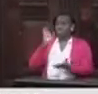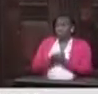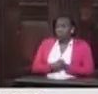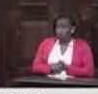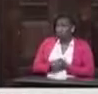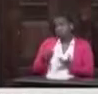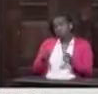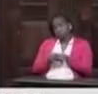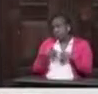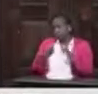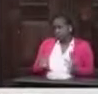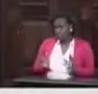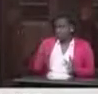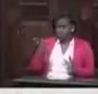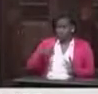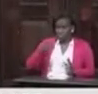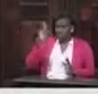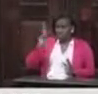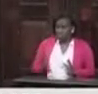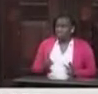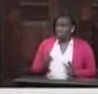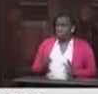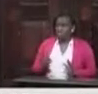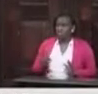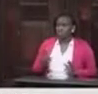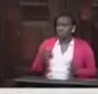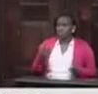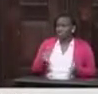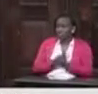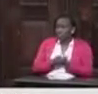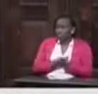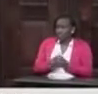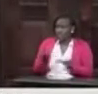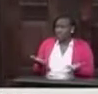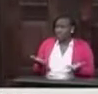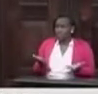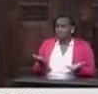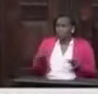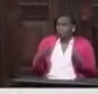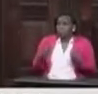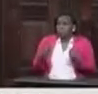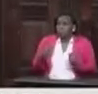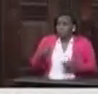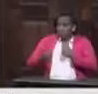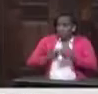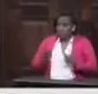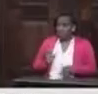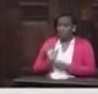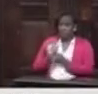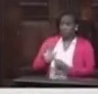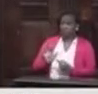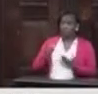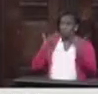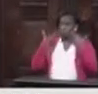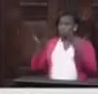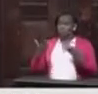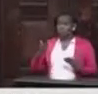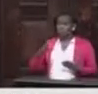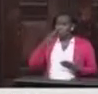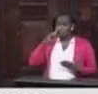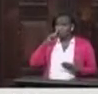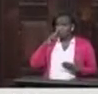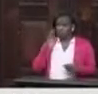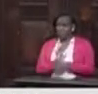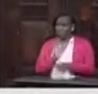sua companheira não terão mais direito a absolutamente nada? Por que eu vou me colocar em risco na defesa